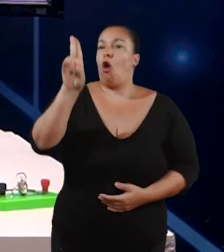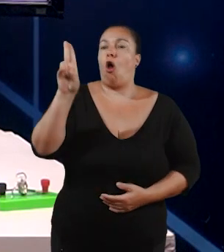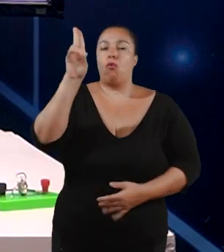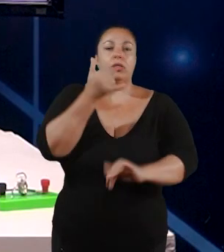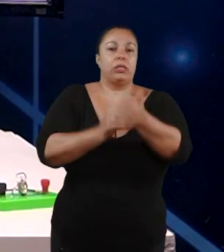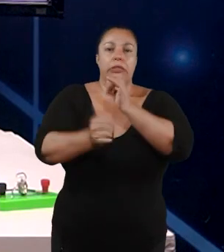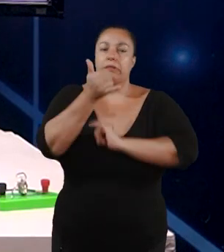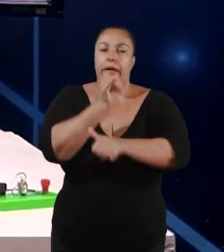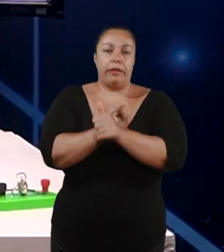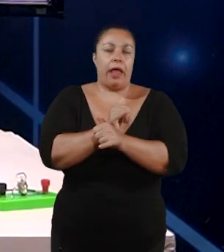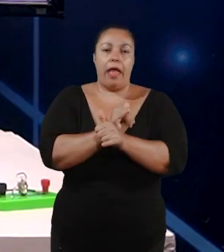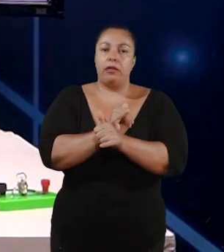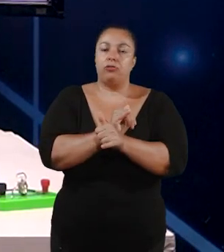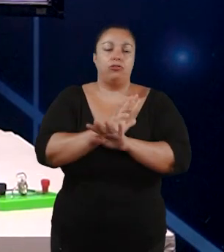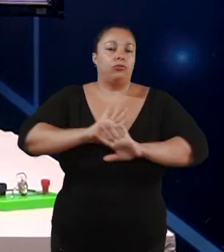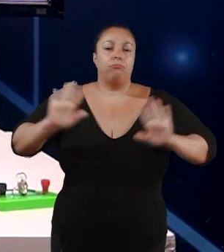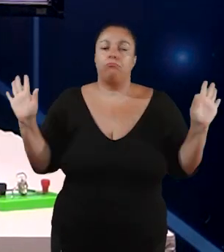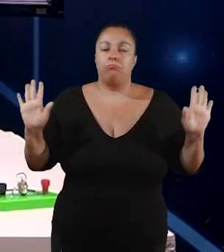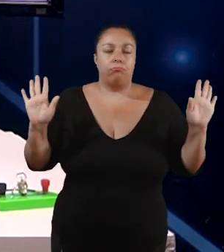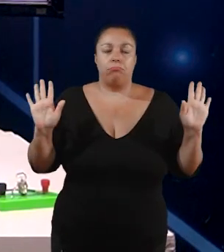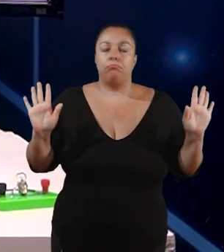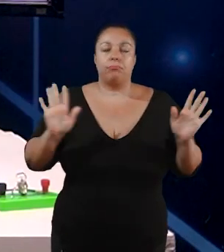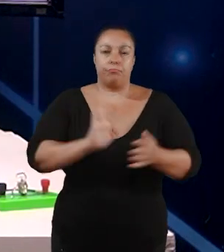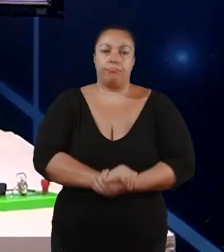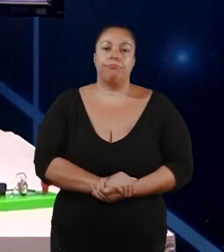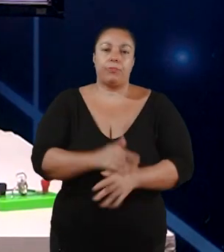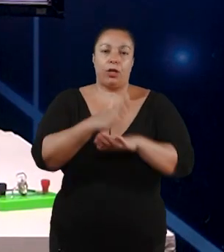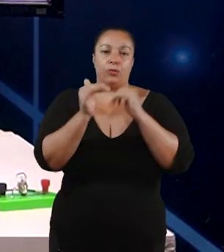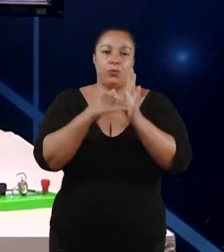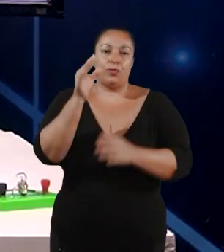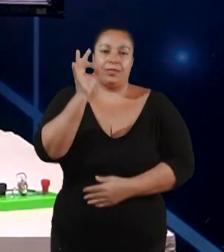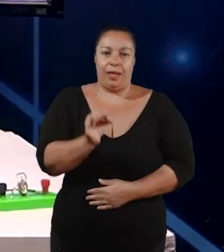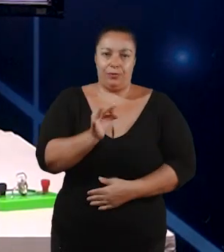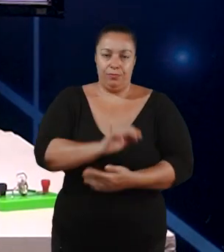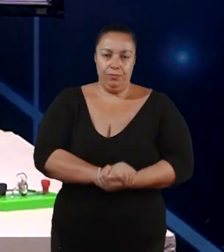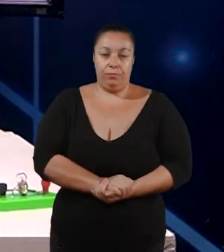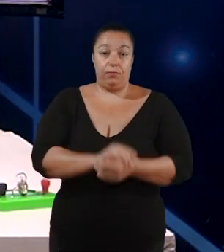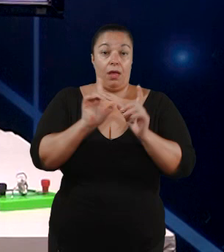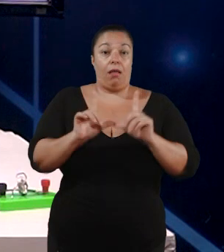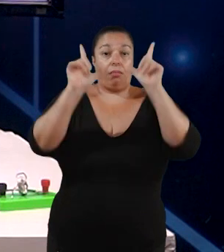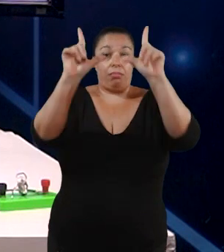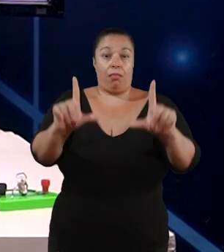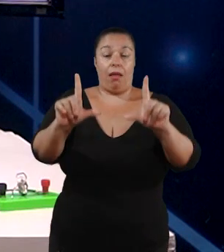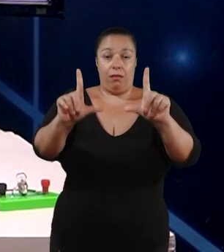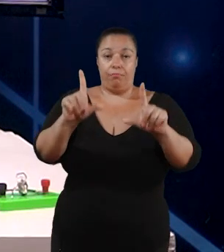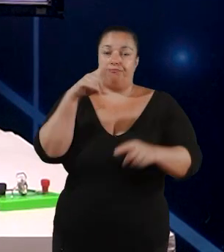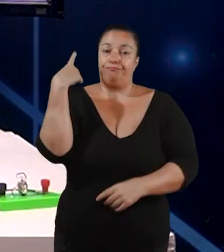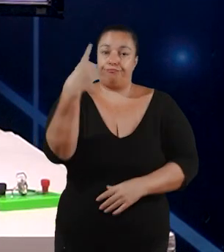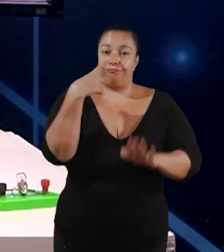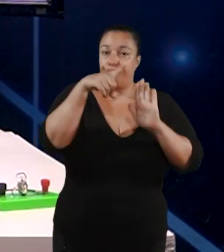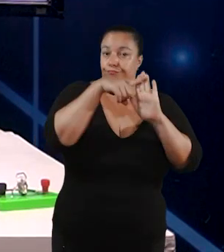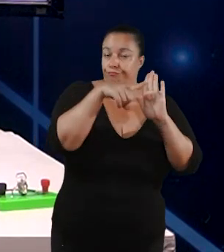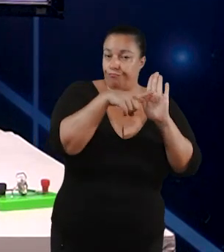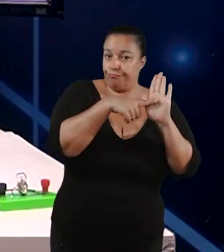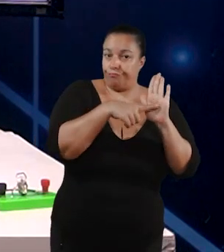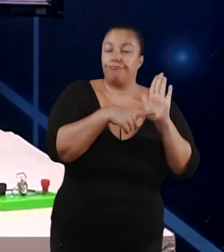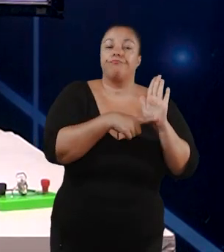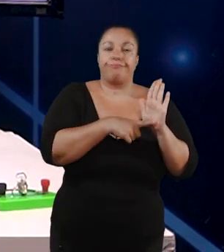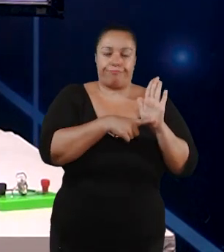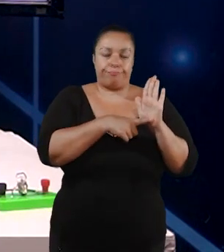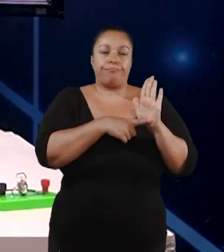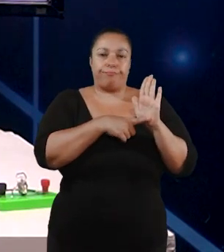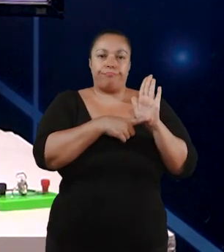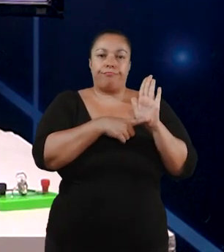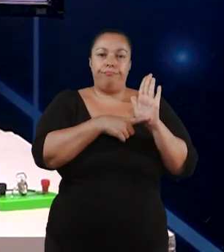você desliga, fecha o programa e está tudo certo. Bom, essa é uma tela do nosso programa, ó. Essa é a visão do nosso programinha,